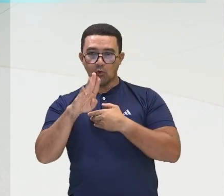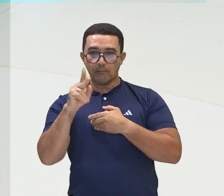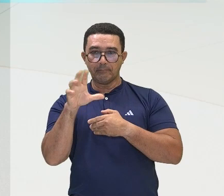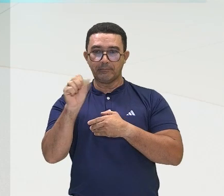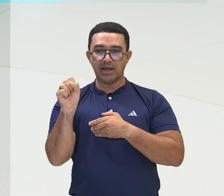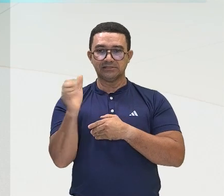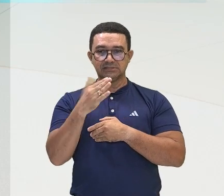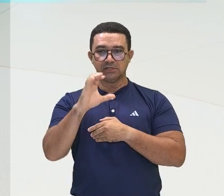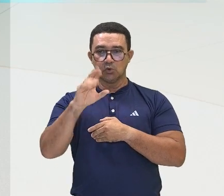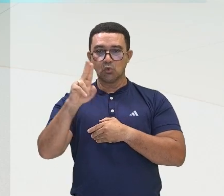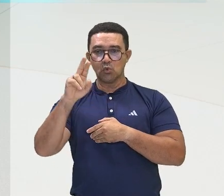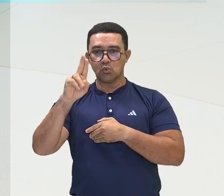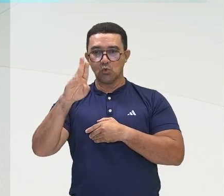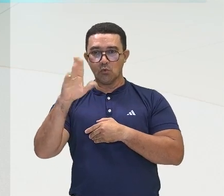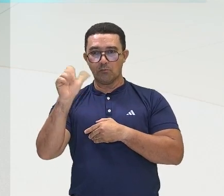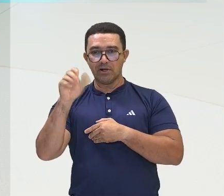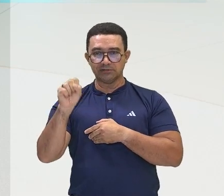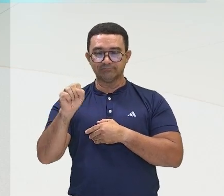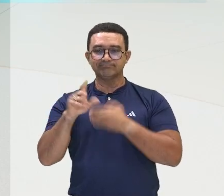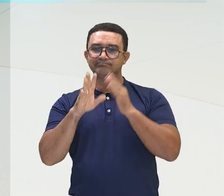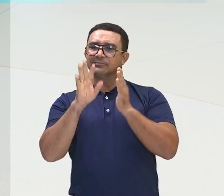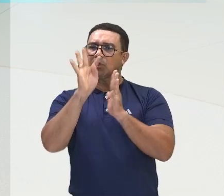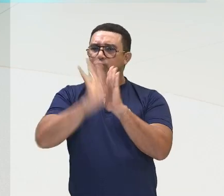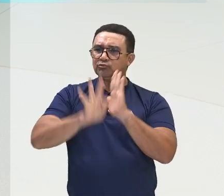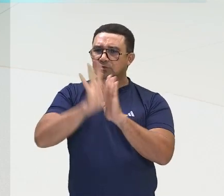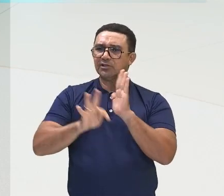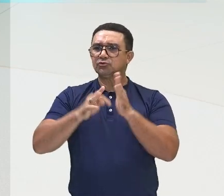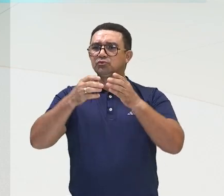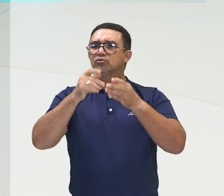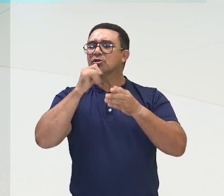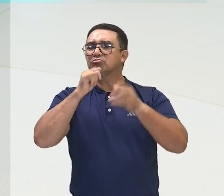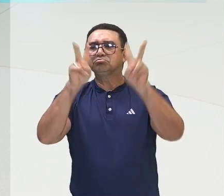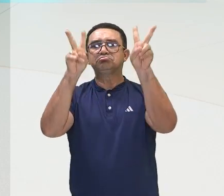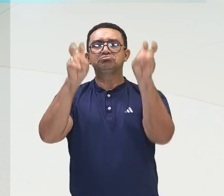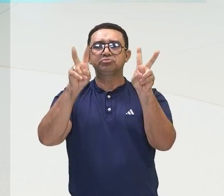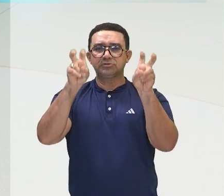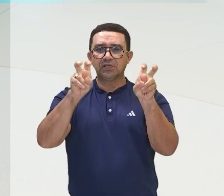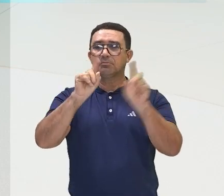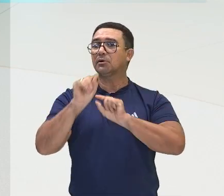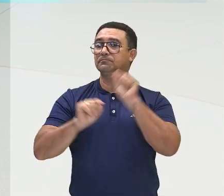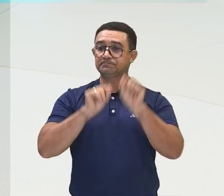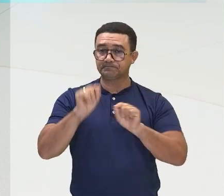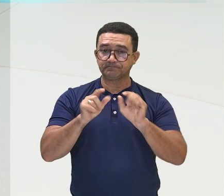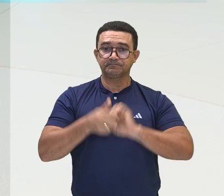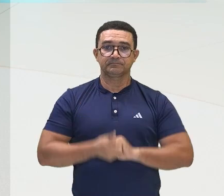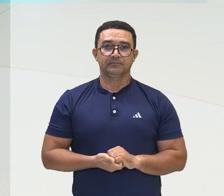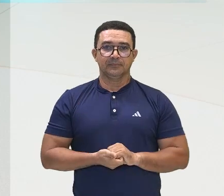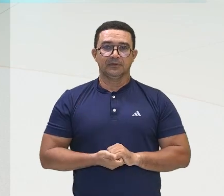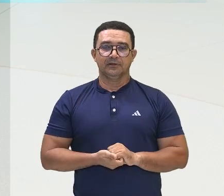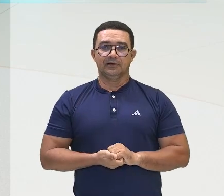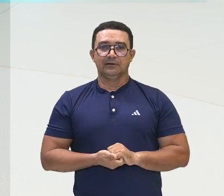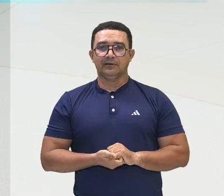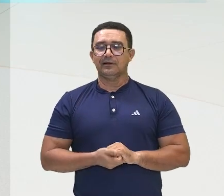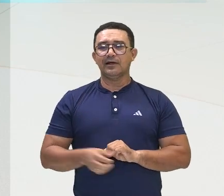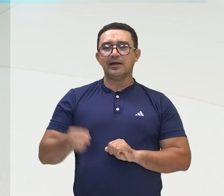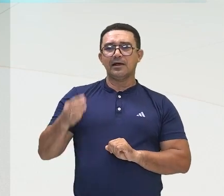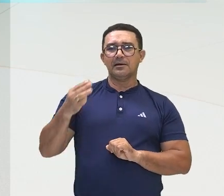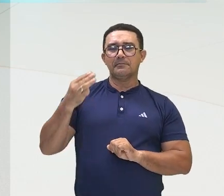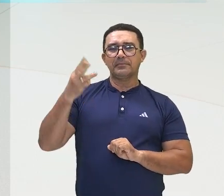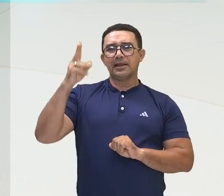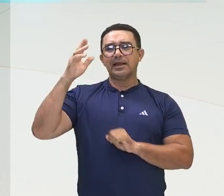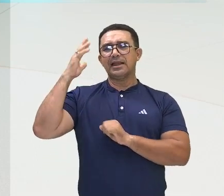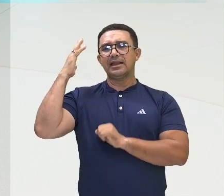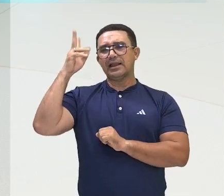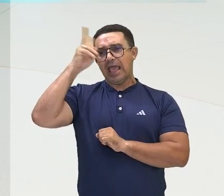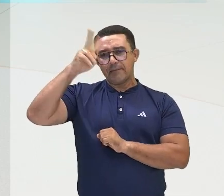Póstumas e o texto sendo falado a respeito desse tema, não é? Que é justamente a questão da memória que o autor